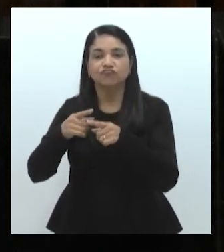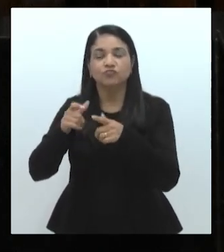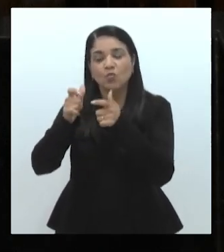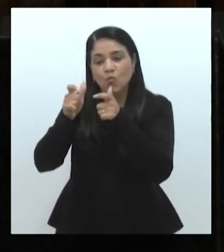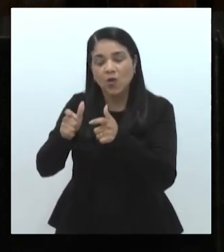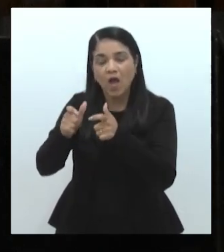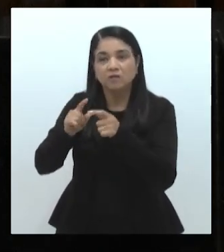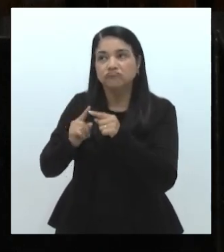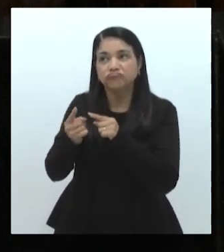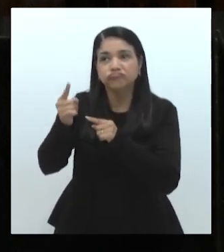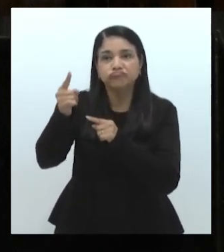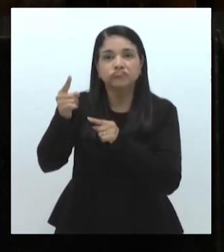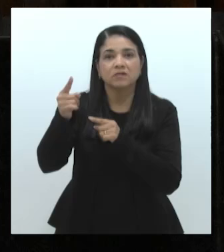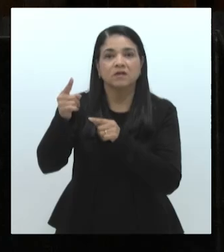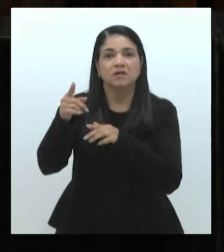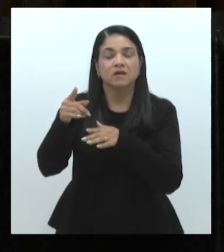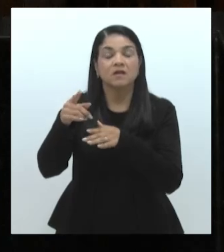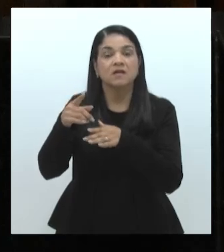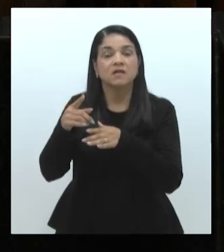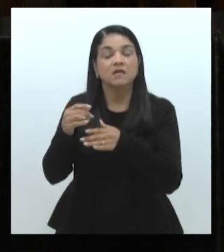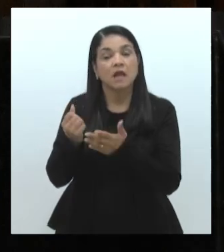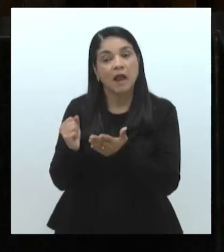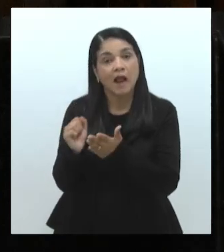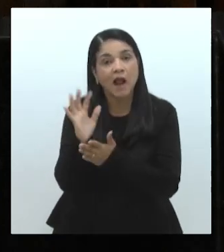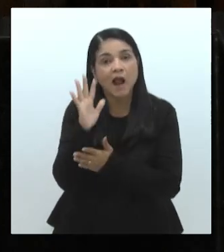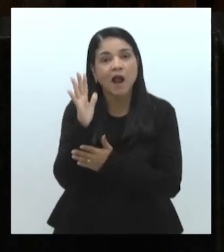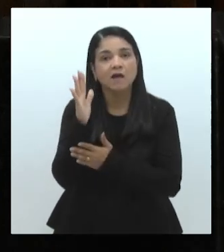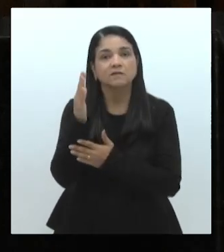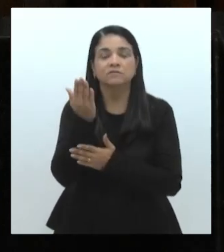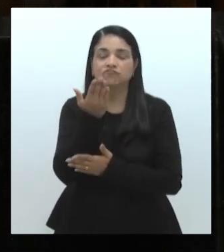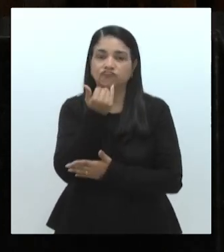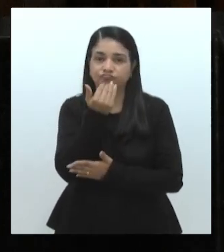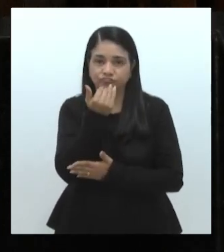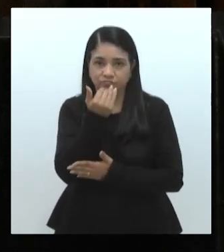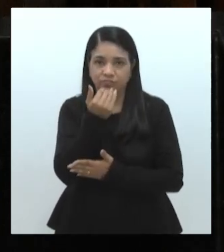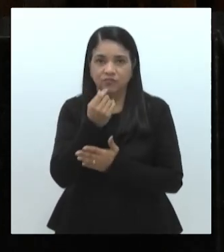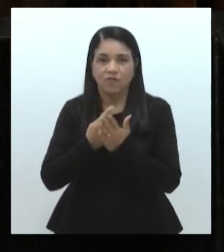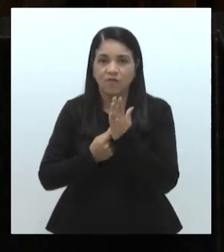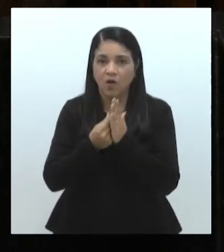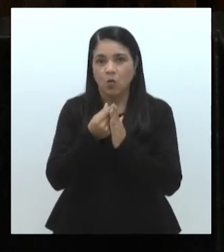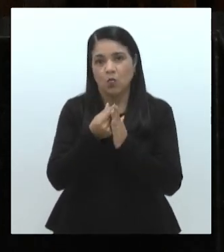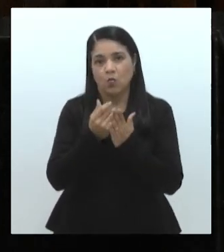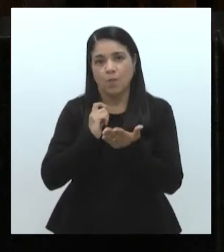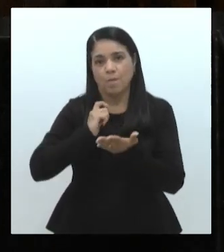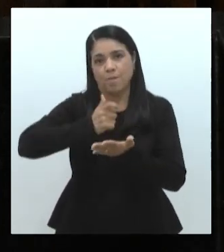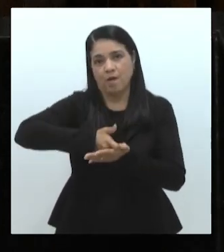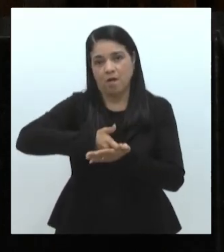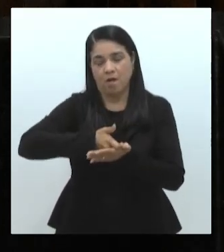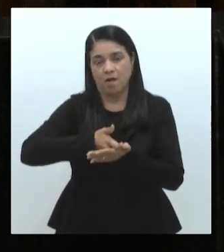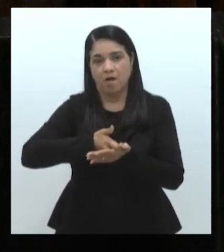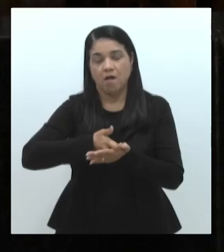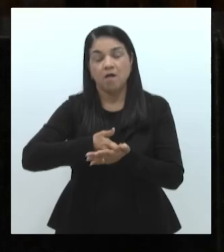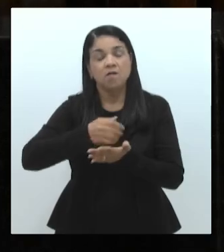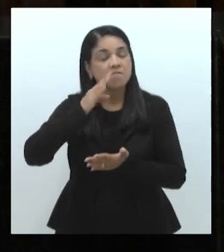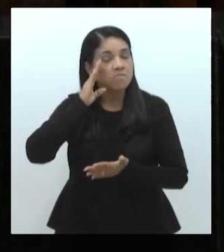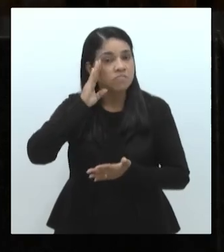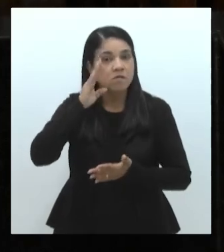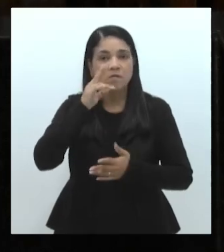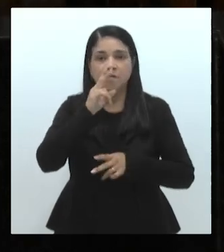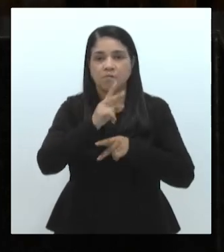o que eleva os custos e encarece os alimentos, principalmente para a